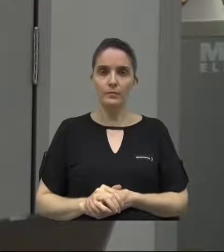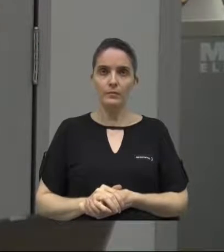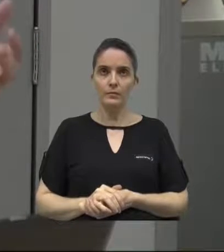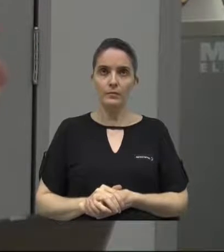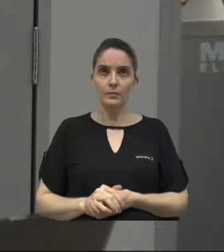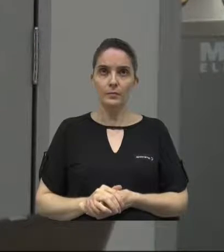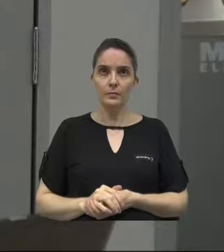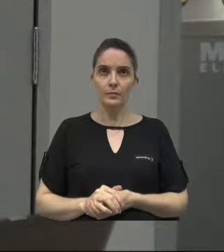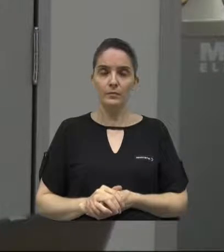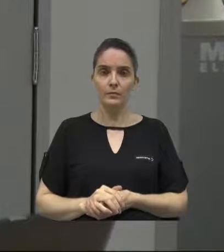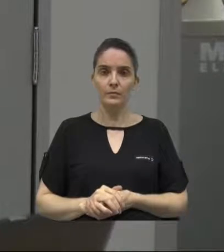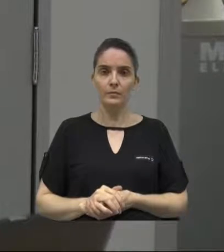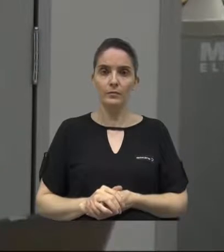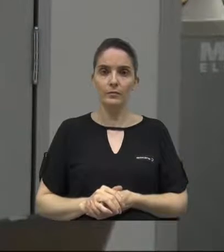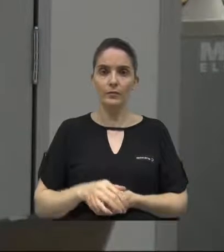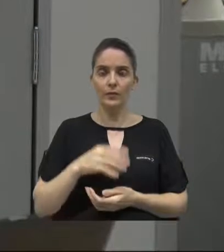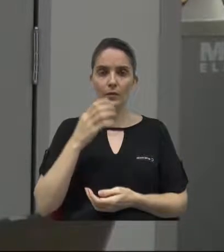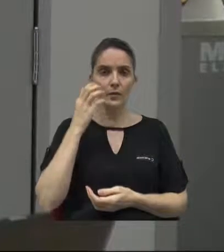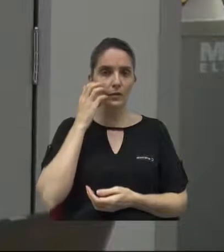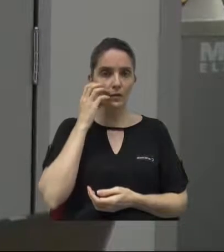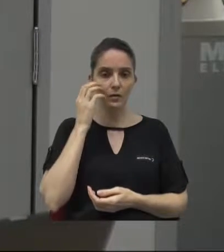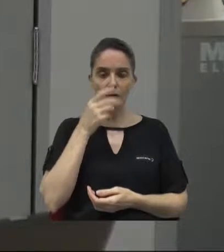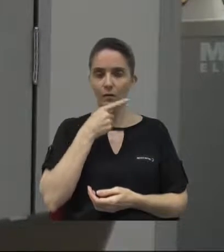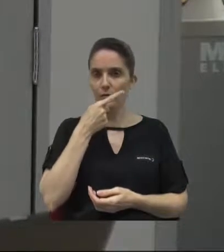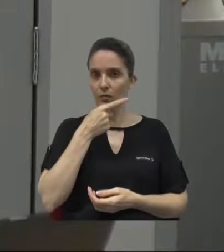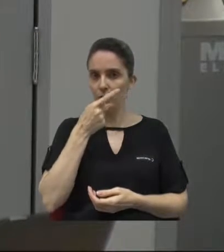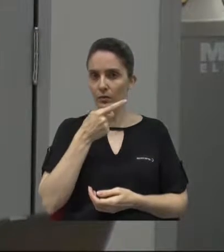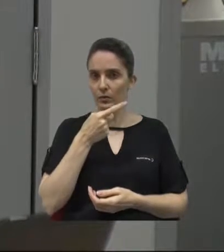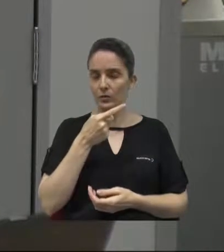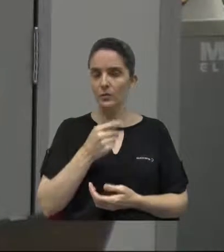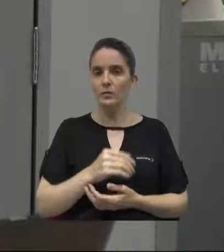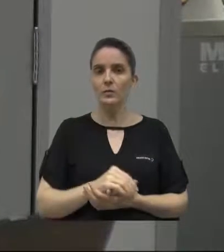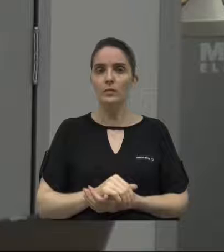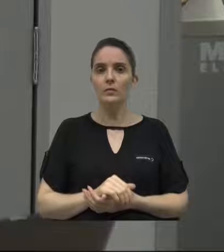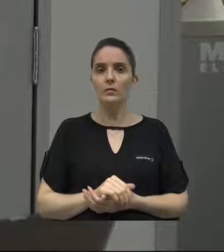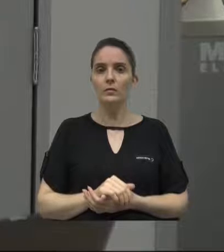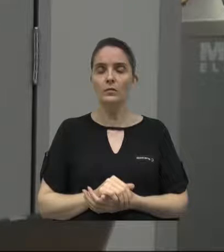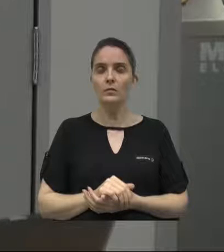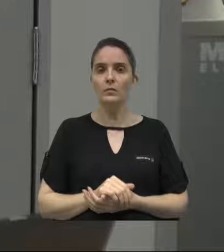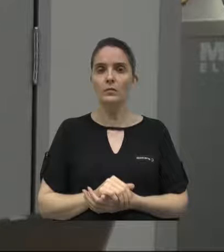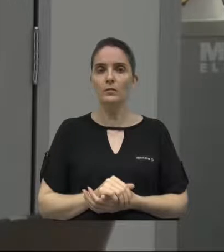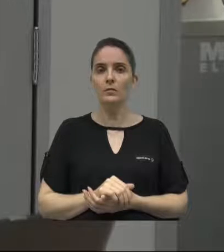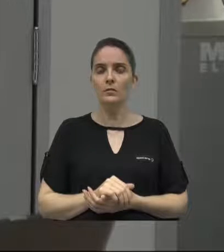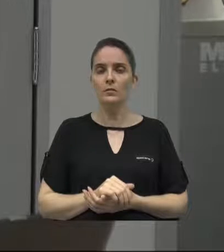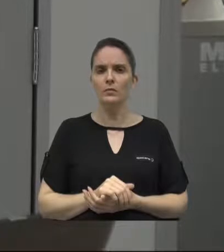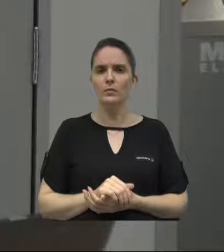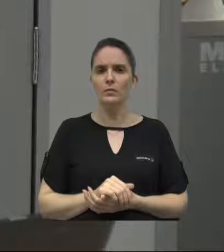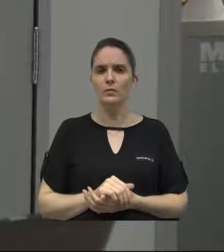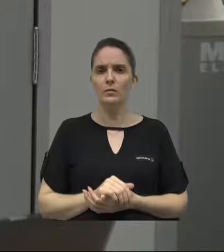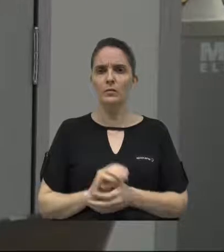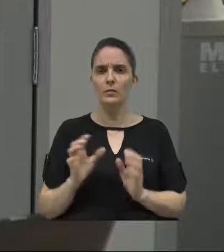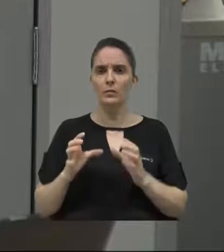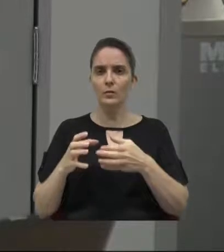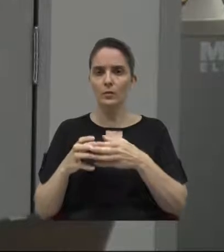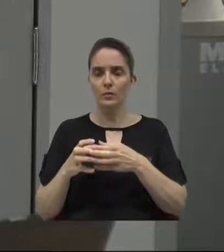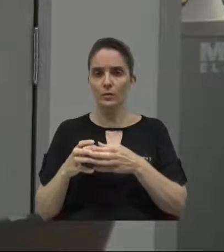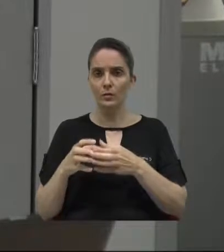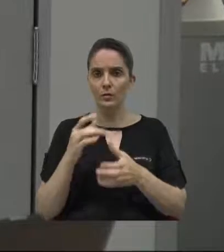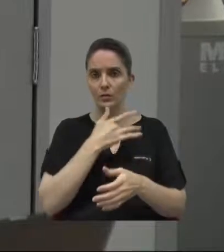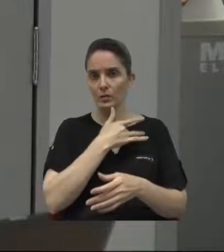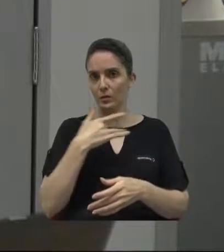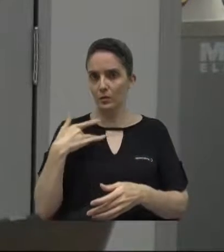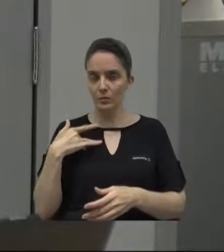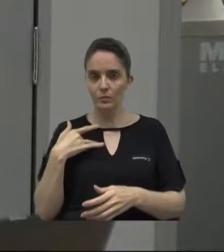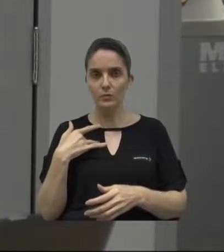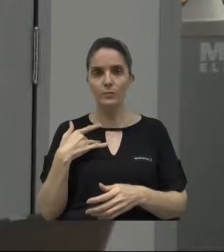das proposituras que eu ia fazer é justamente essa, vereador Rafael Camargo. Enquanto comissão de saúde, nós